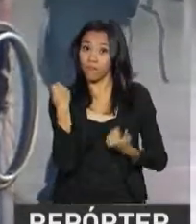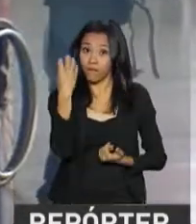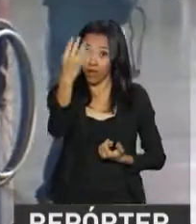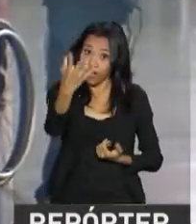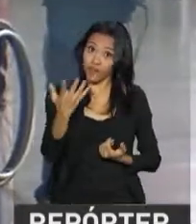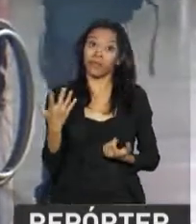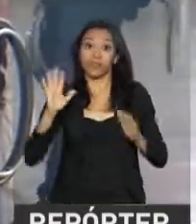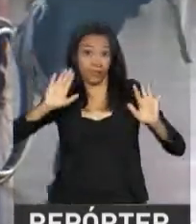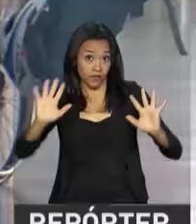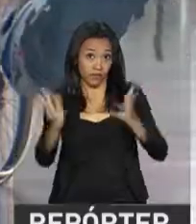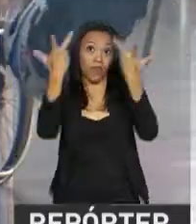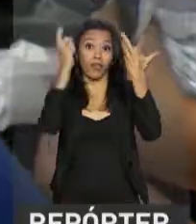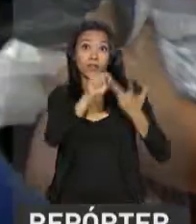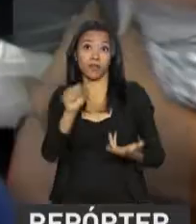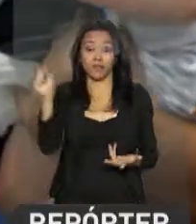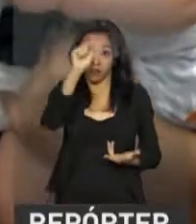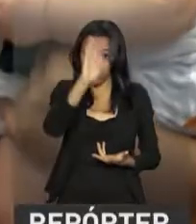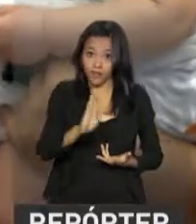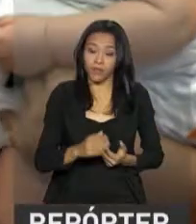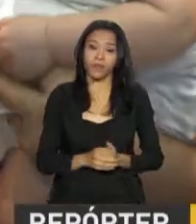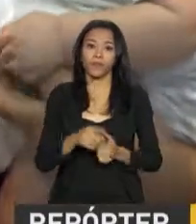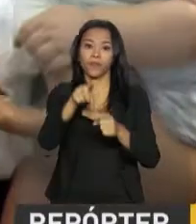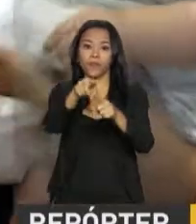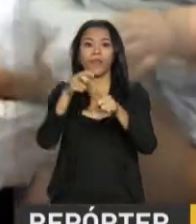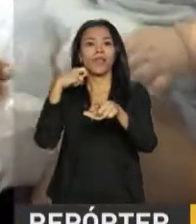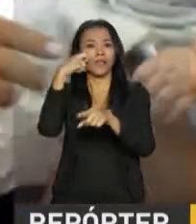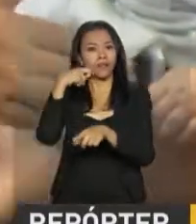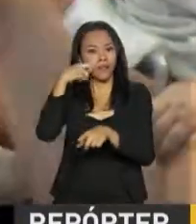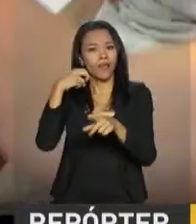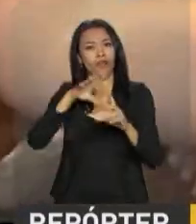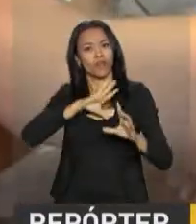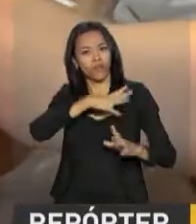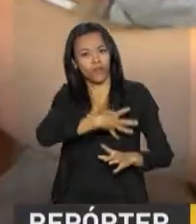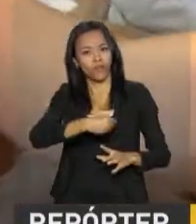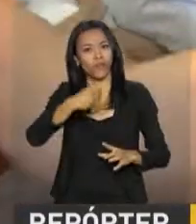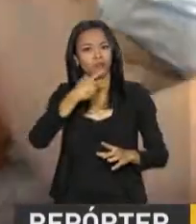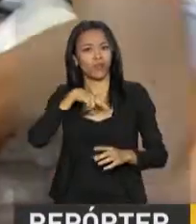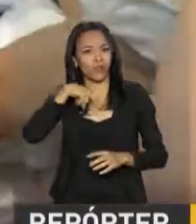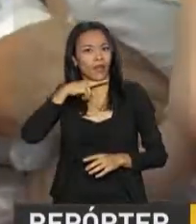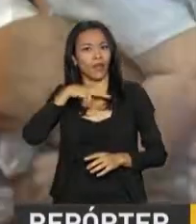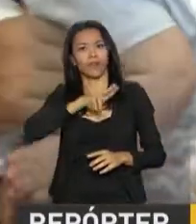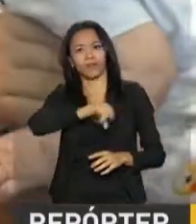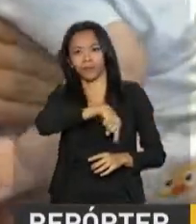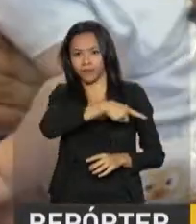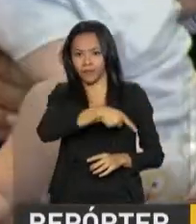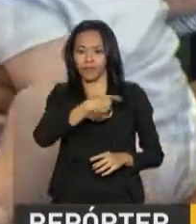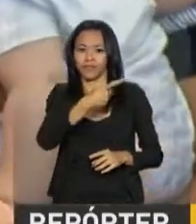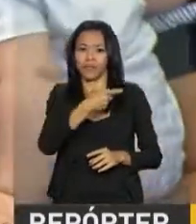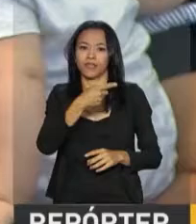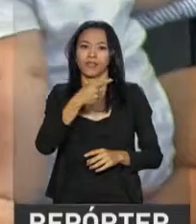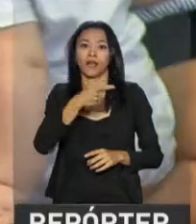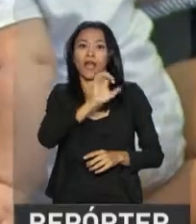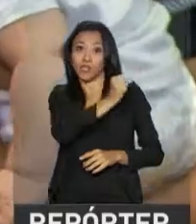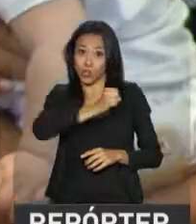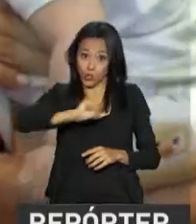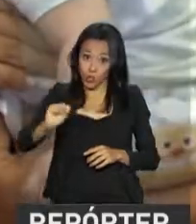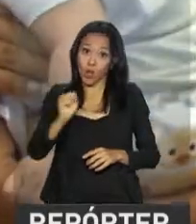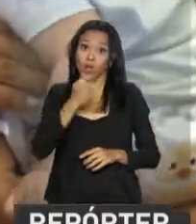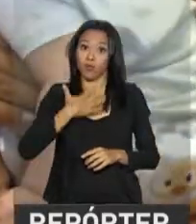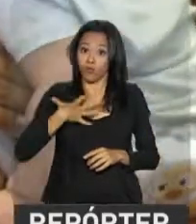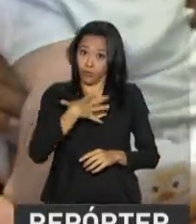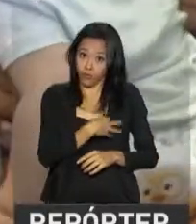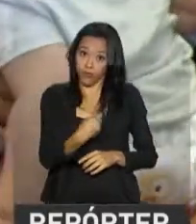de norte a sul do país. No Rio Grande do Norte, com nossos filhos, minha neta, meu neto, a sogra do meu